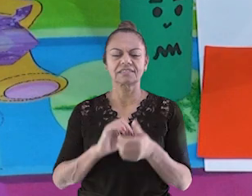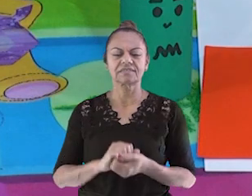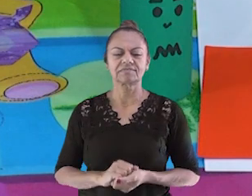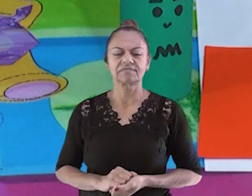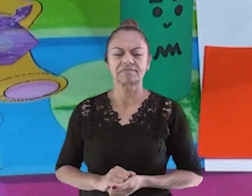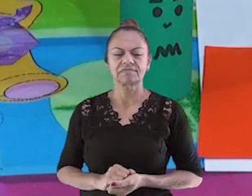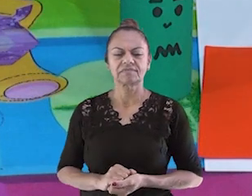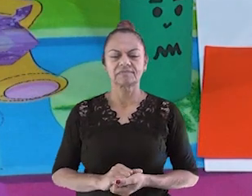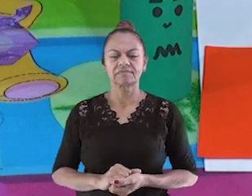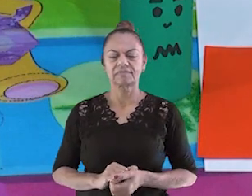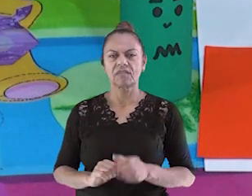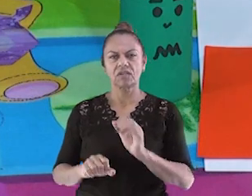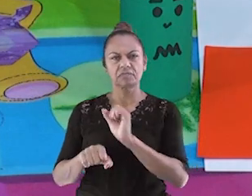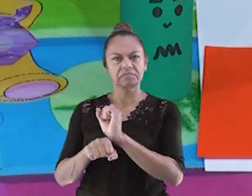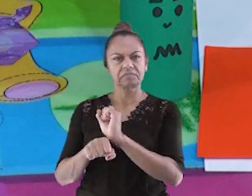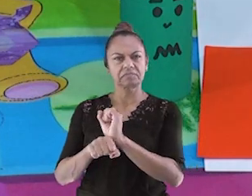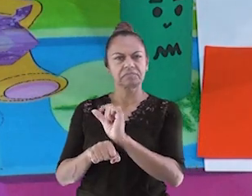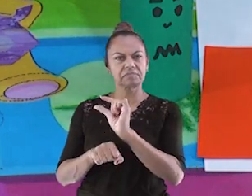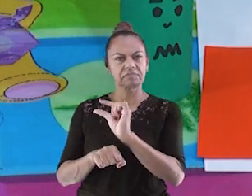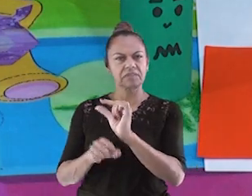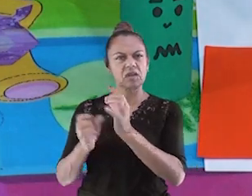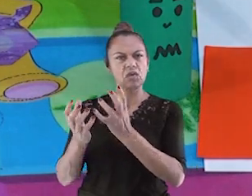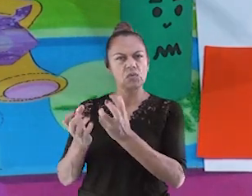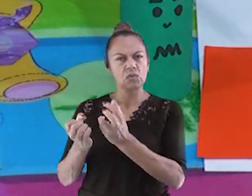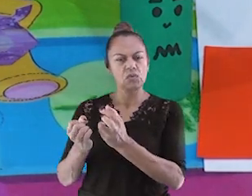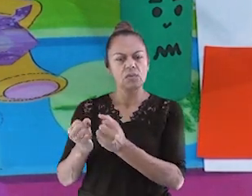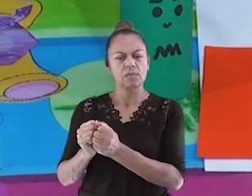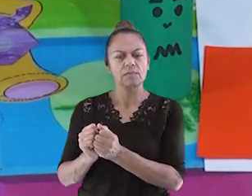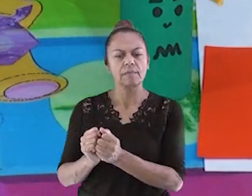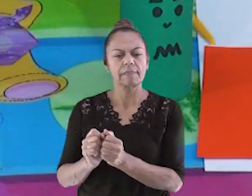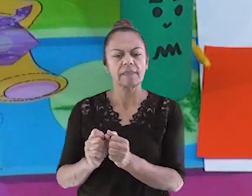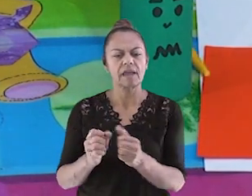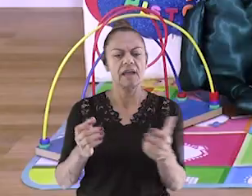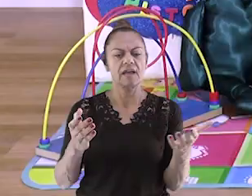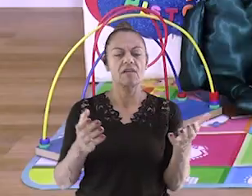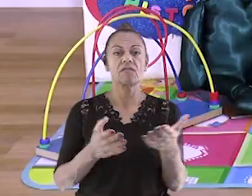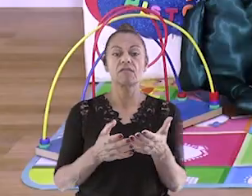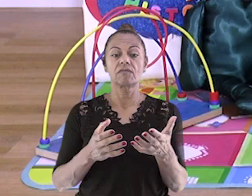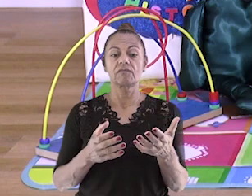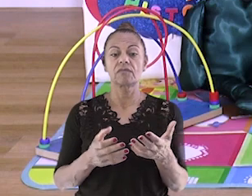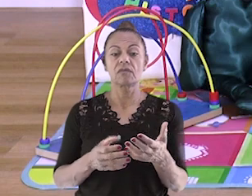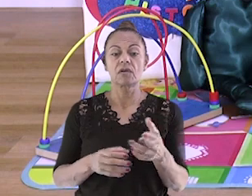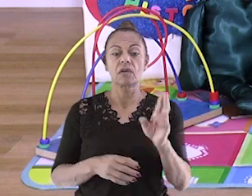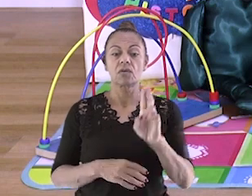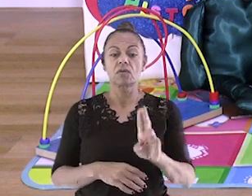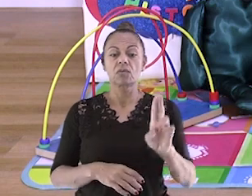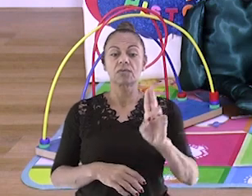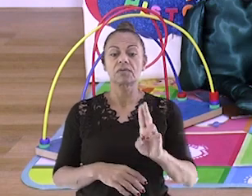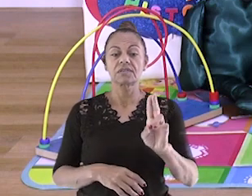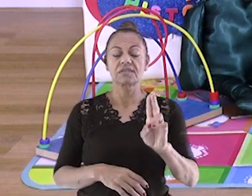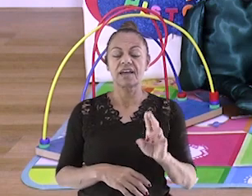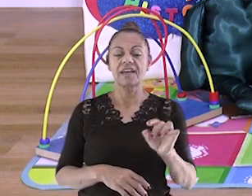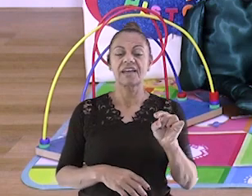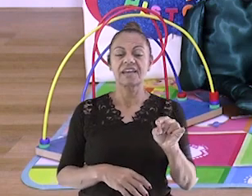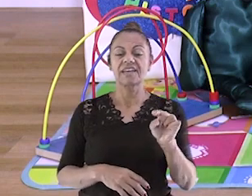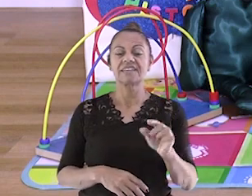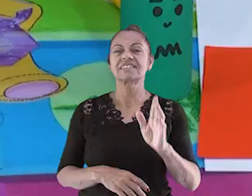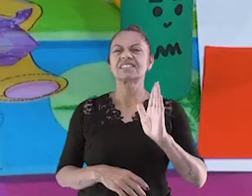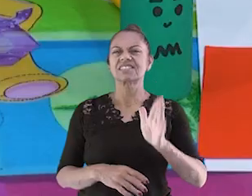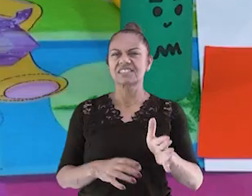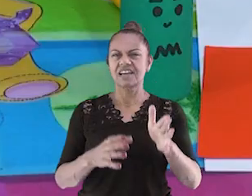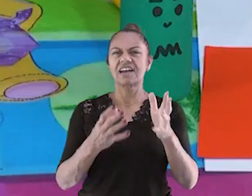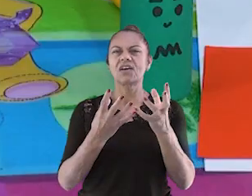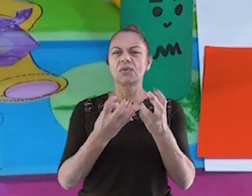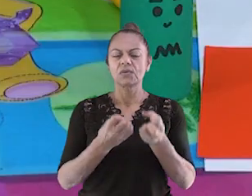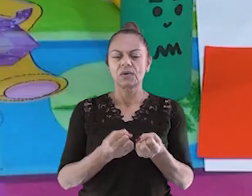Vou deixar agora essa parte secando. E vou utilizar este aqui